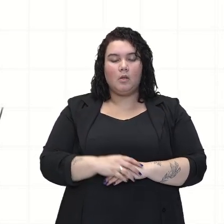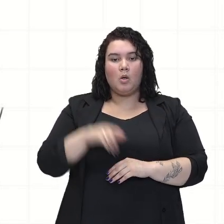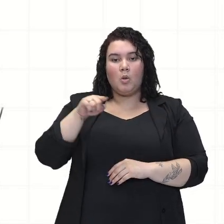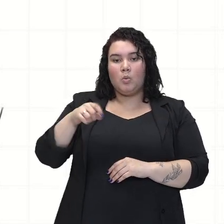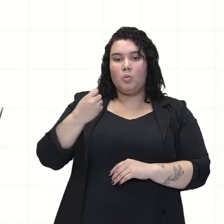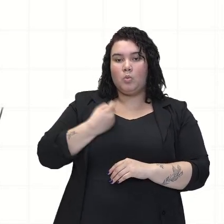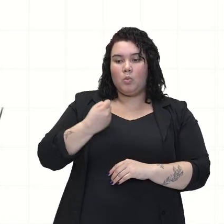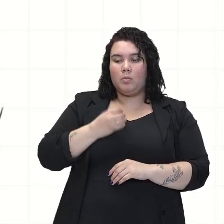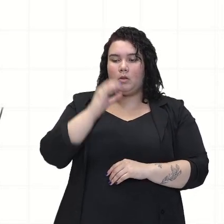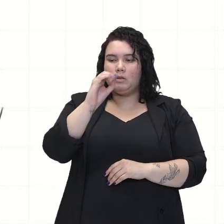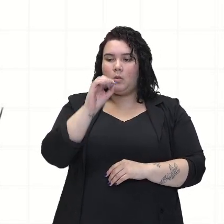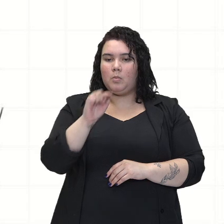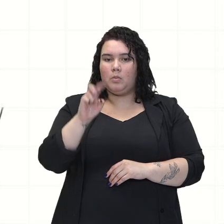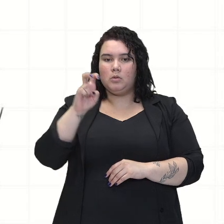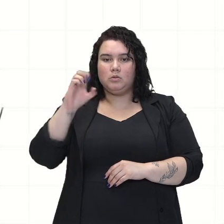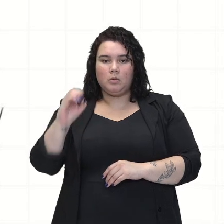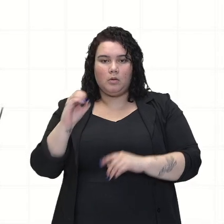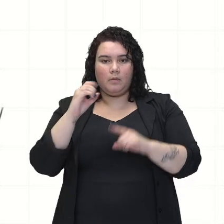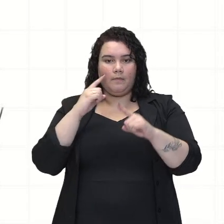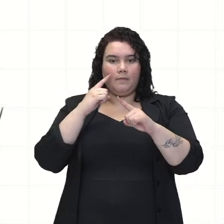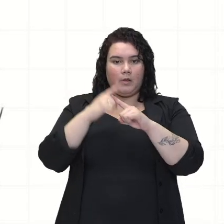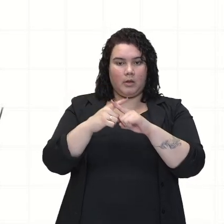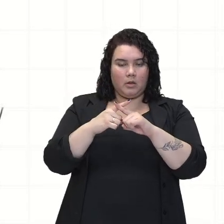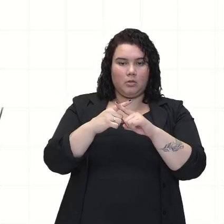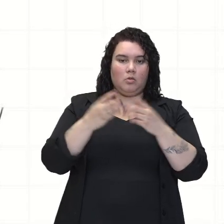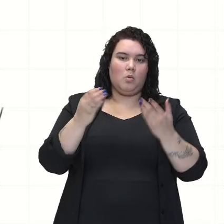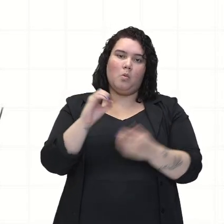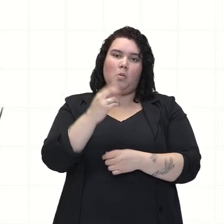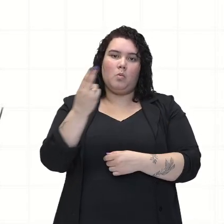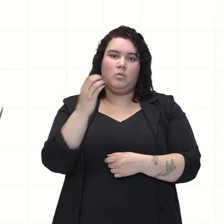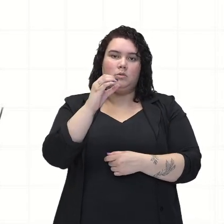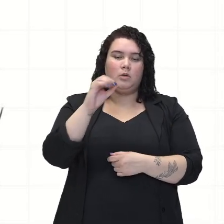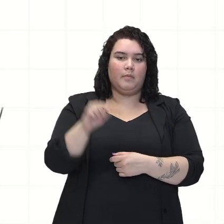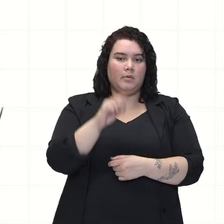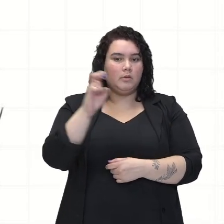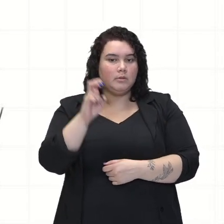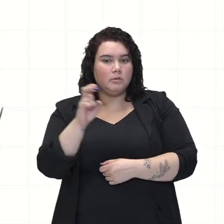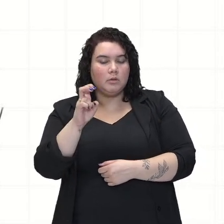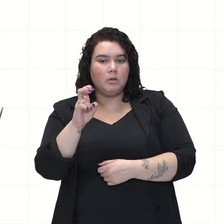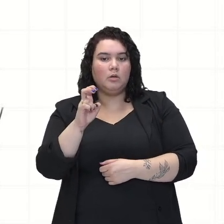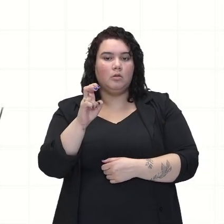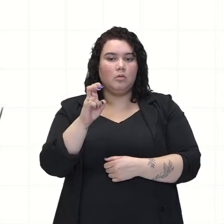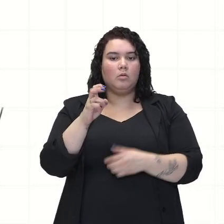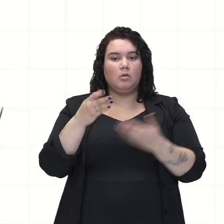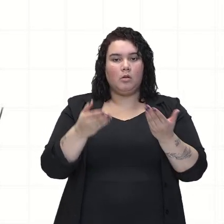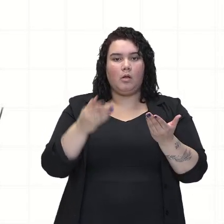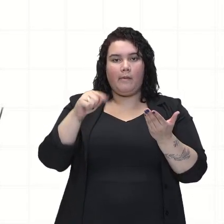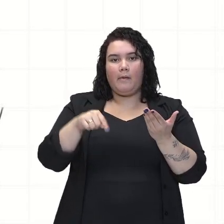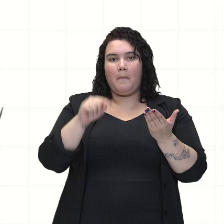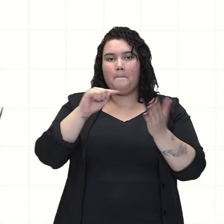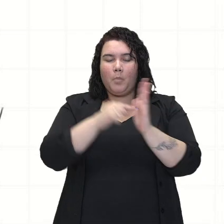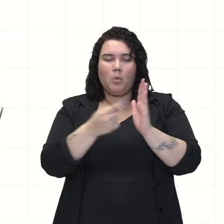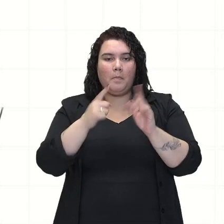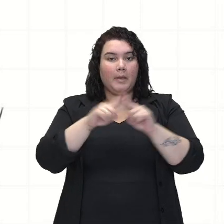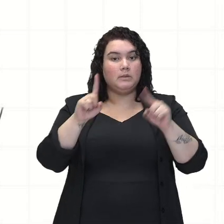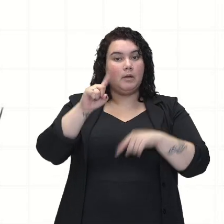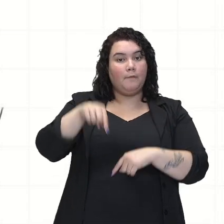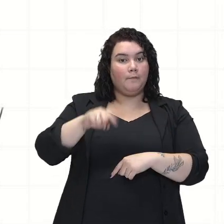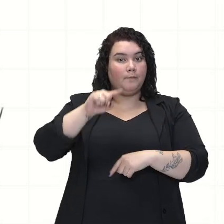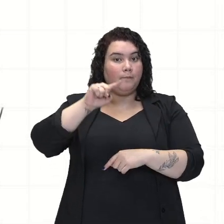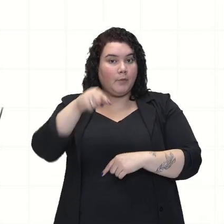por 0,50, ou 0,5, tá? Eu falo no ponto, mas é vírgula.